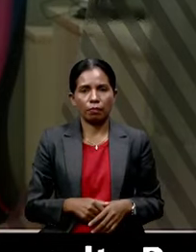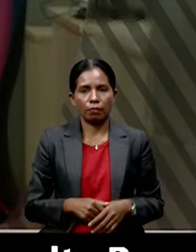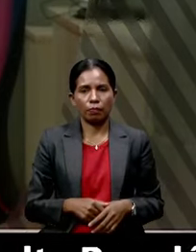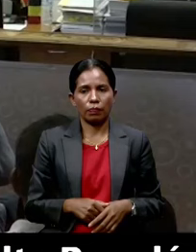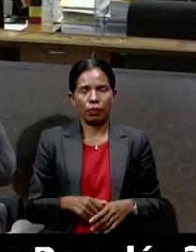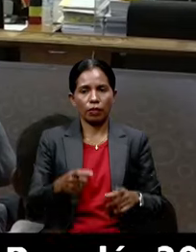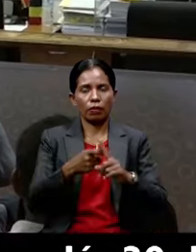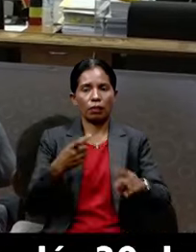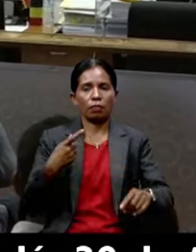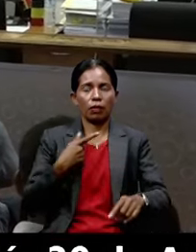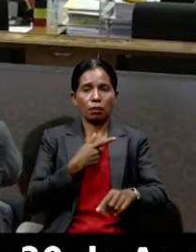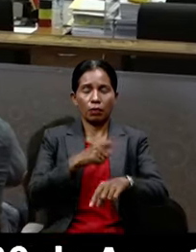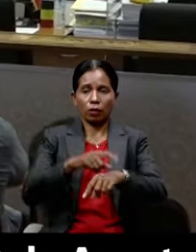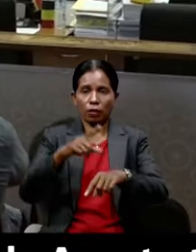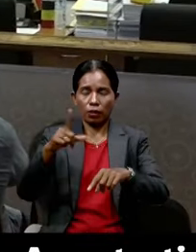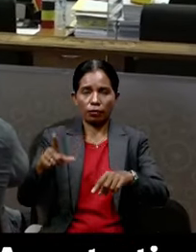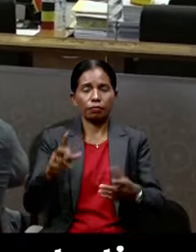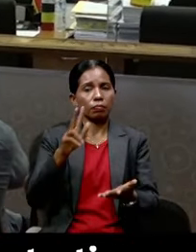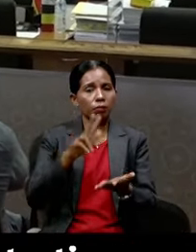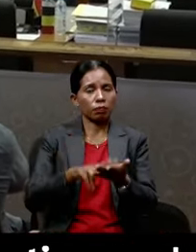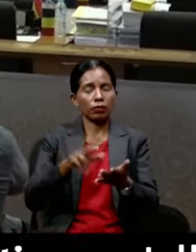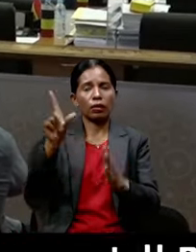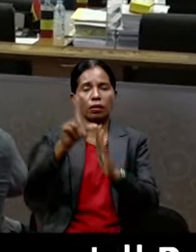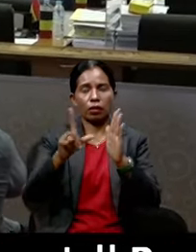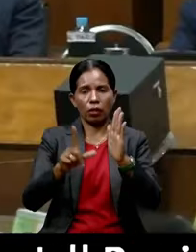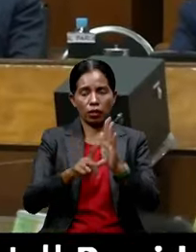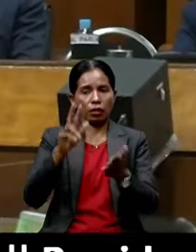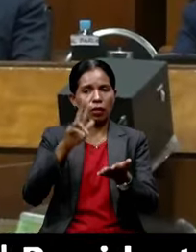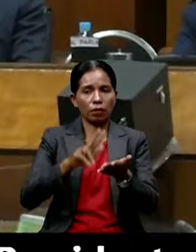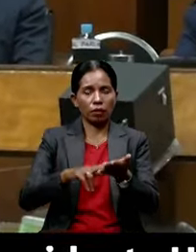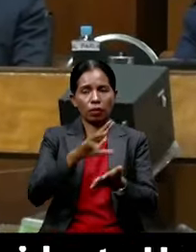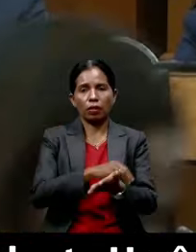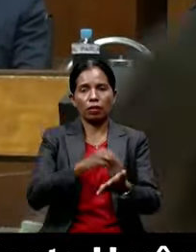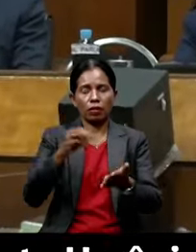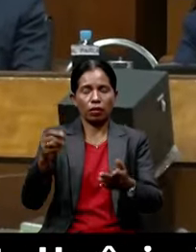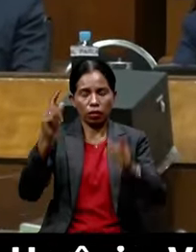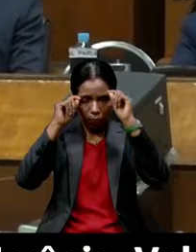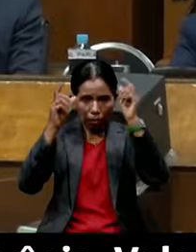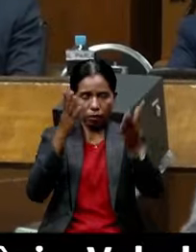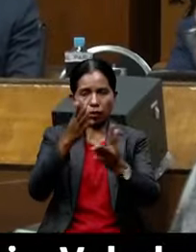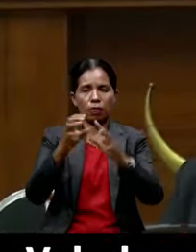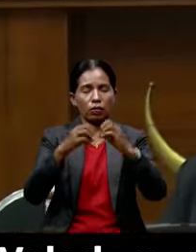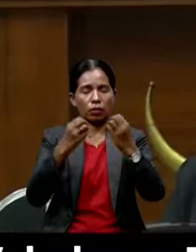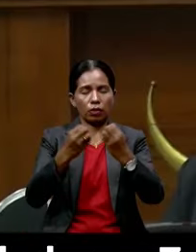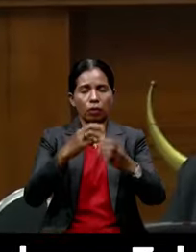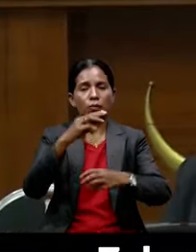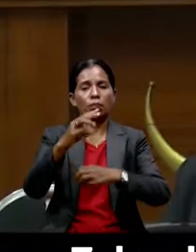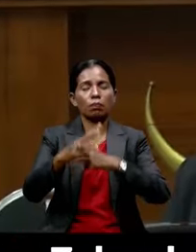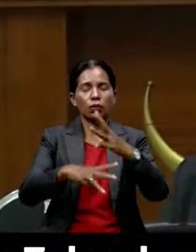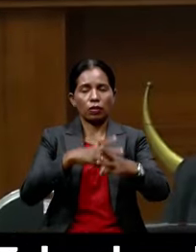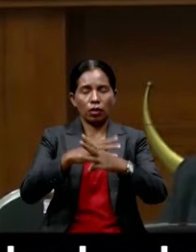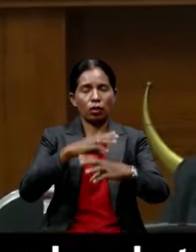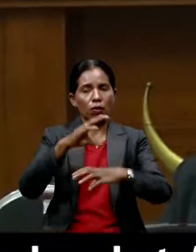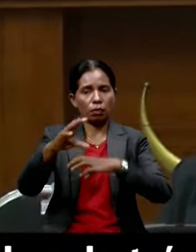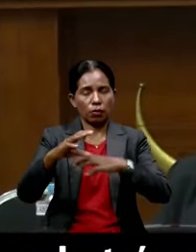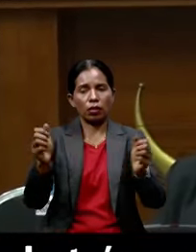Na sessão plenária segunda, o Parlamento Nacional aprovou a resolução de ratificação do protocolo de adesão Timor-Leste à Organização Mundial do Comércio, nessa fase ida